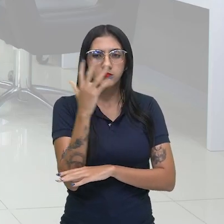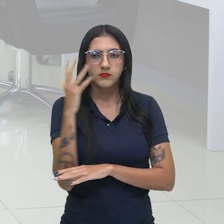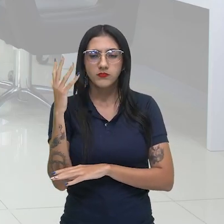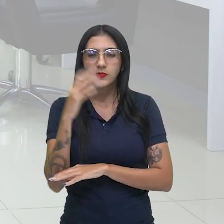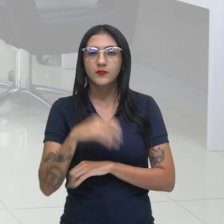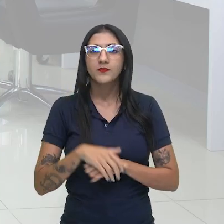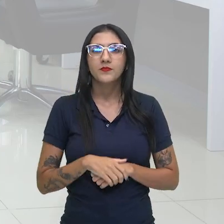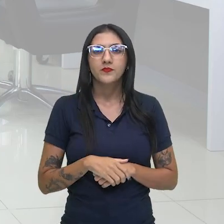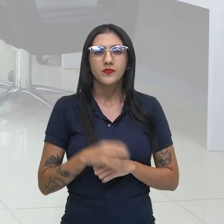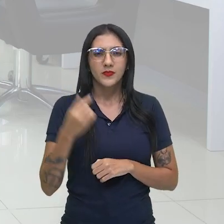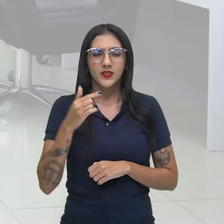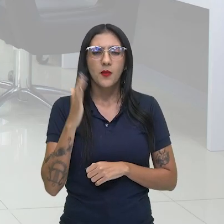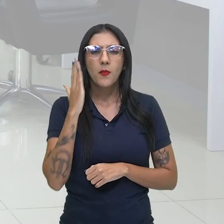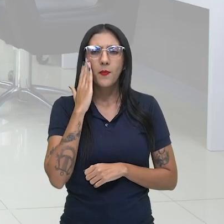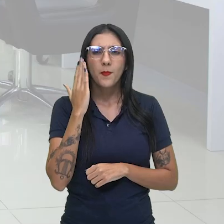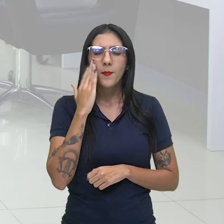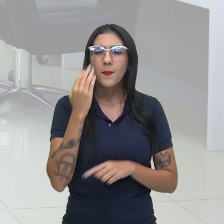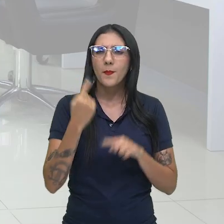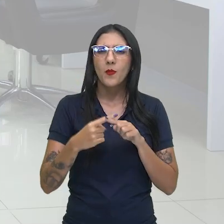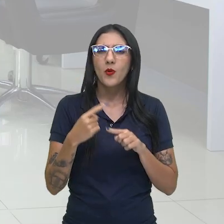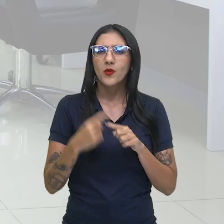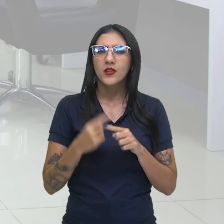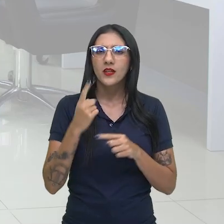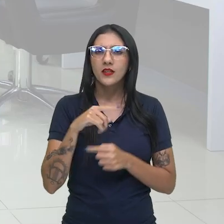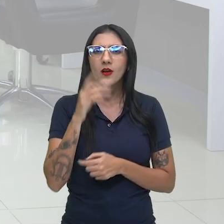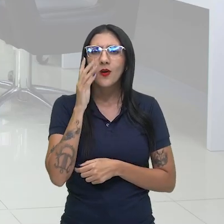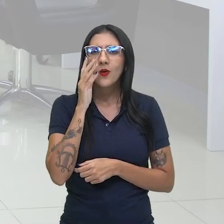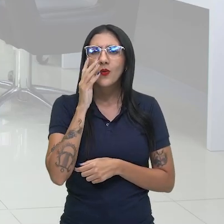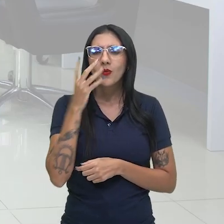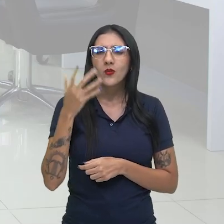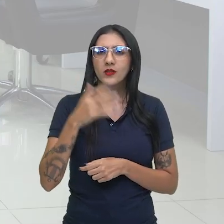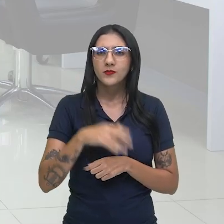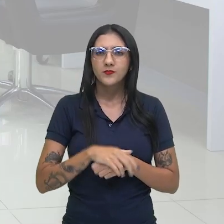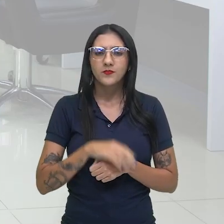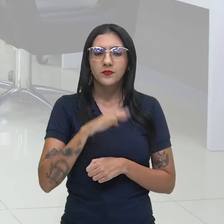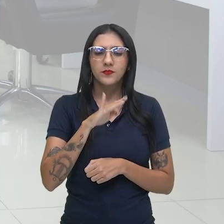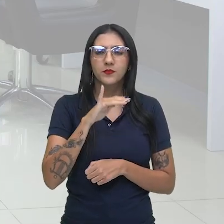ele ocorre, sabe por quê? Esse fenômeno, que é chamado de